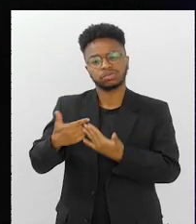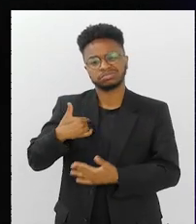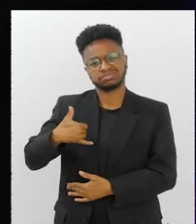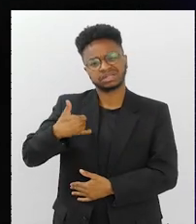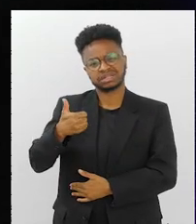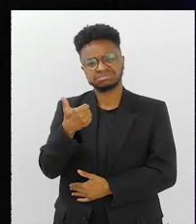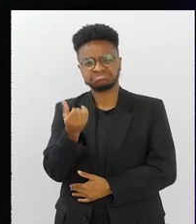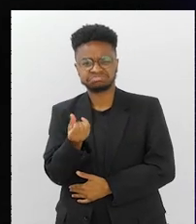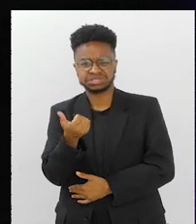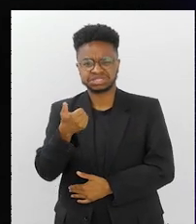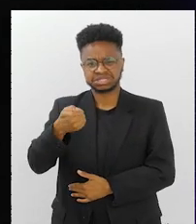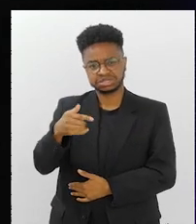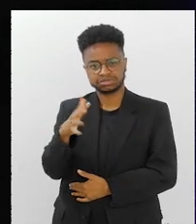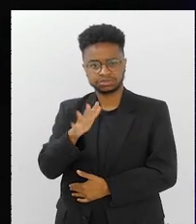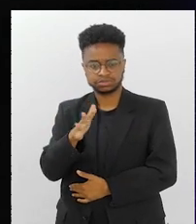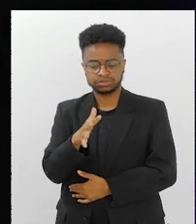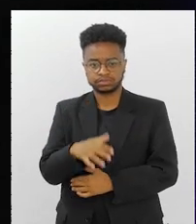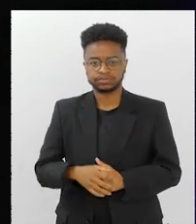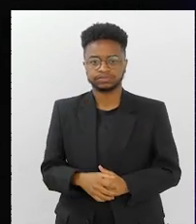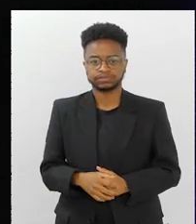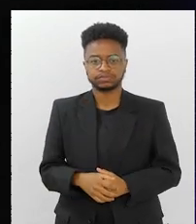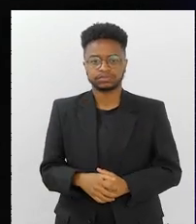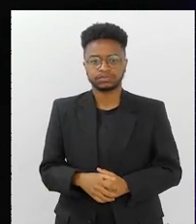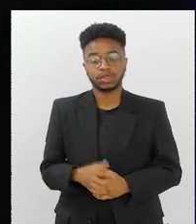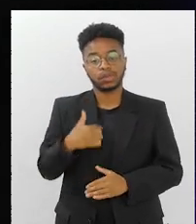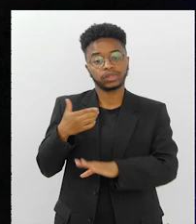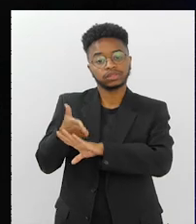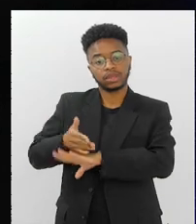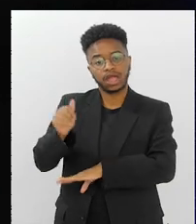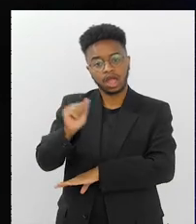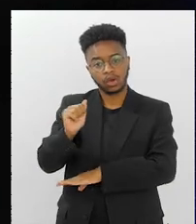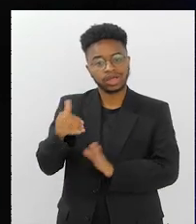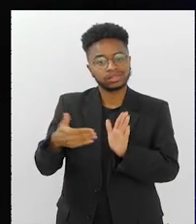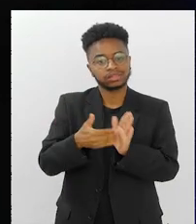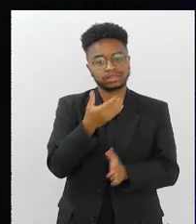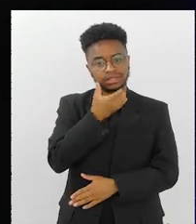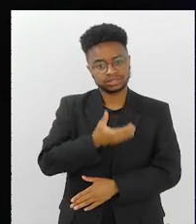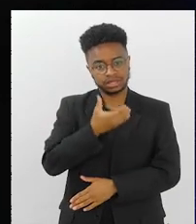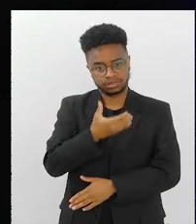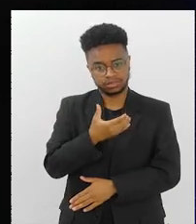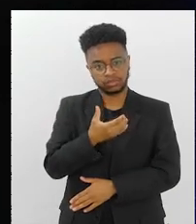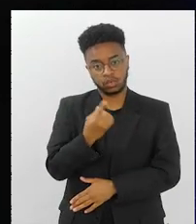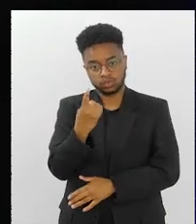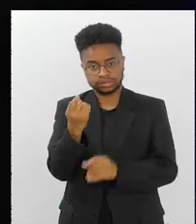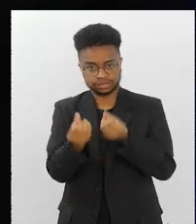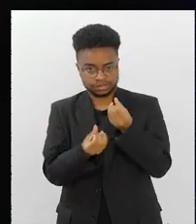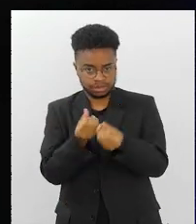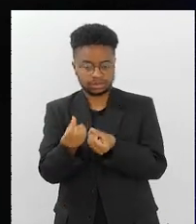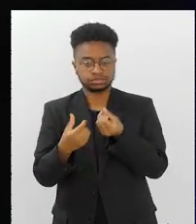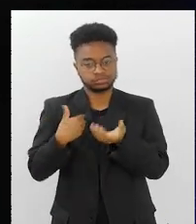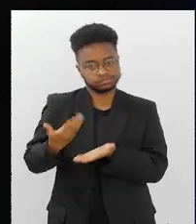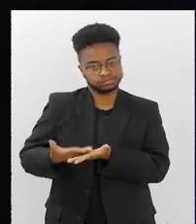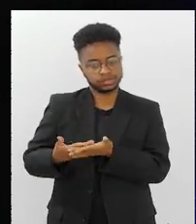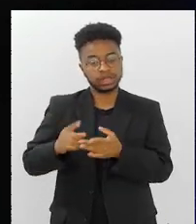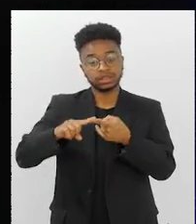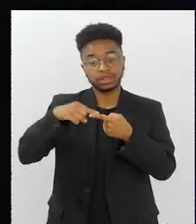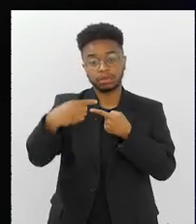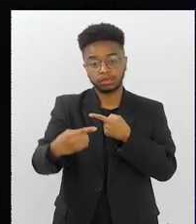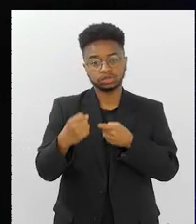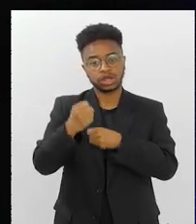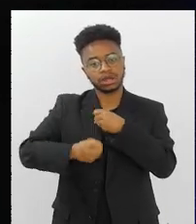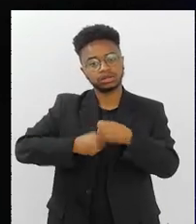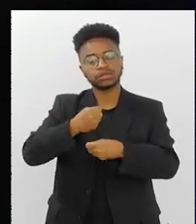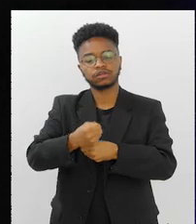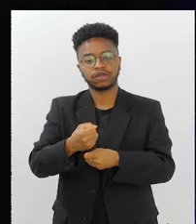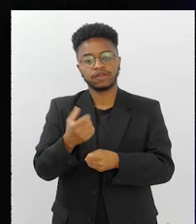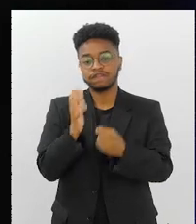com 16 ou 17 anos e aí entrei em agosto fui até dezembro completei o semestre fiz aí no ano seguinte